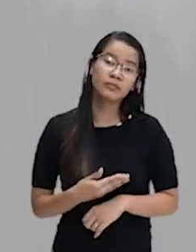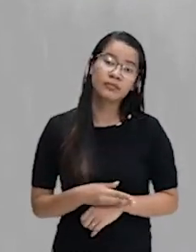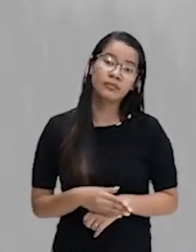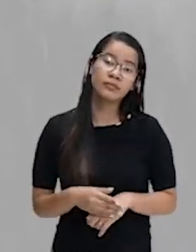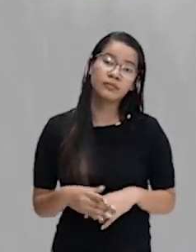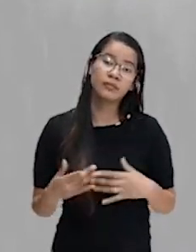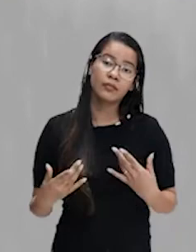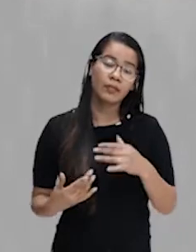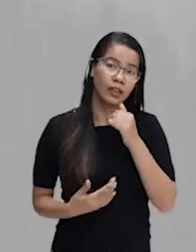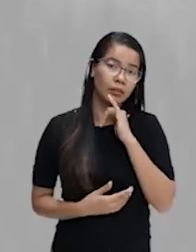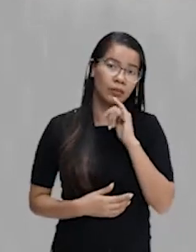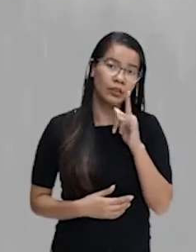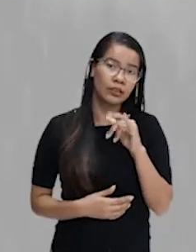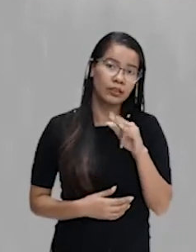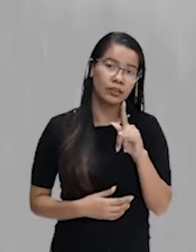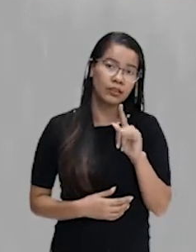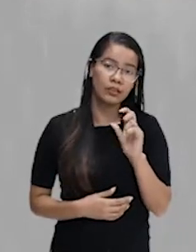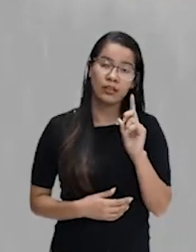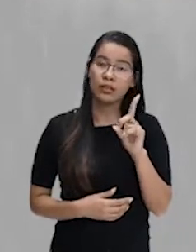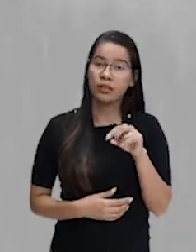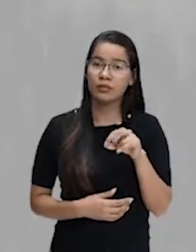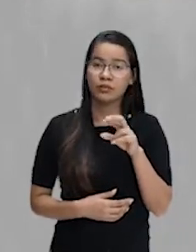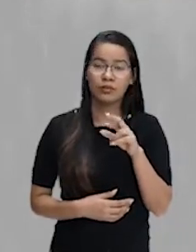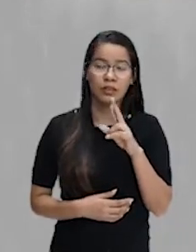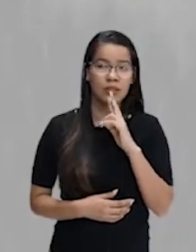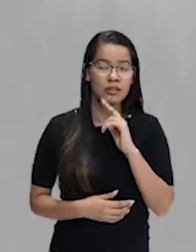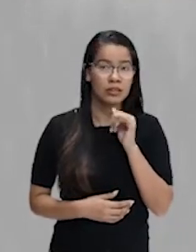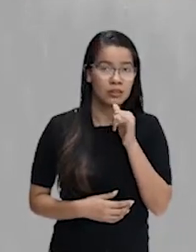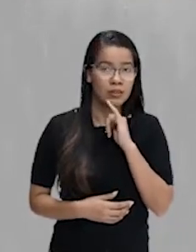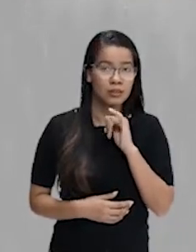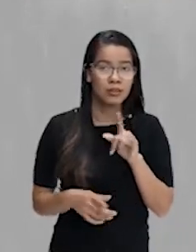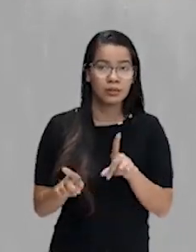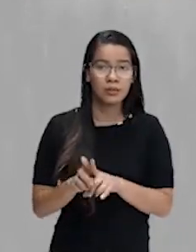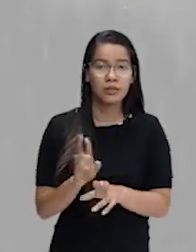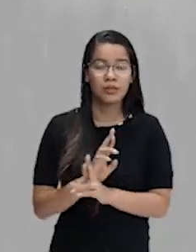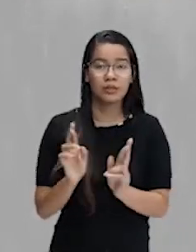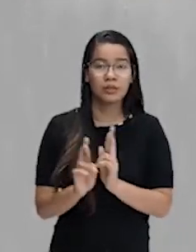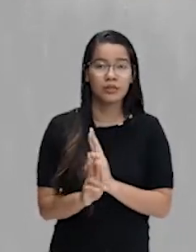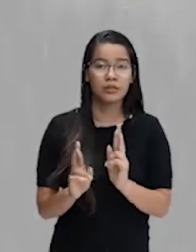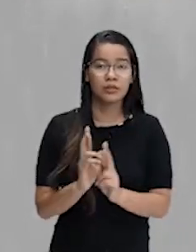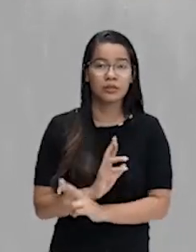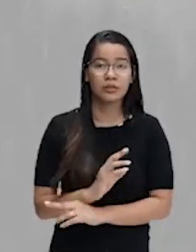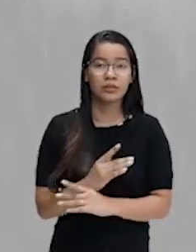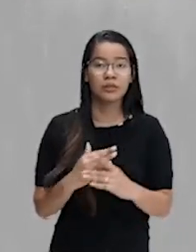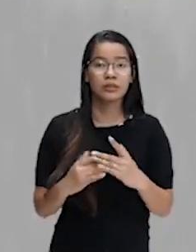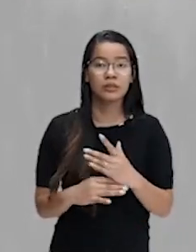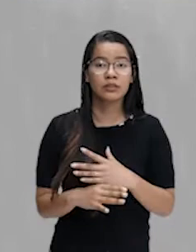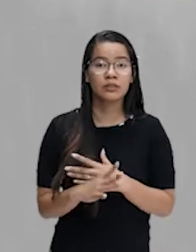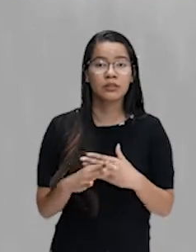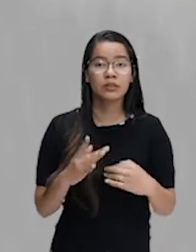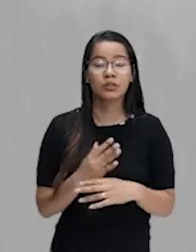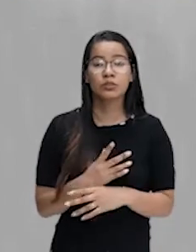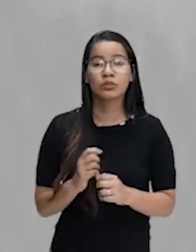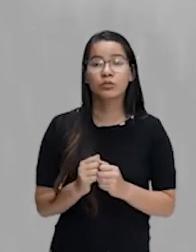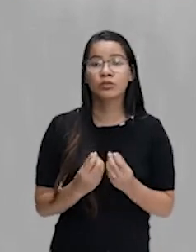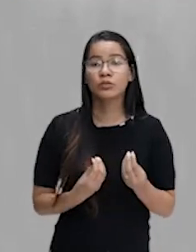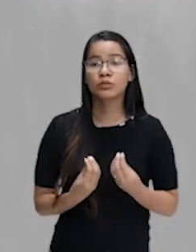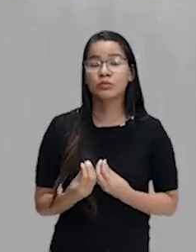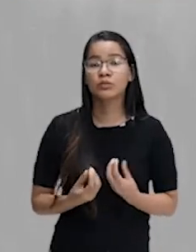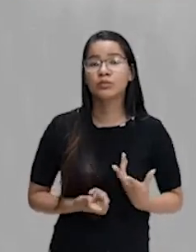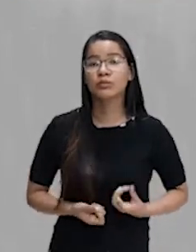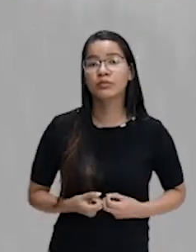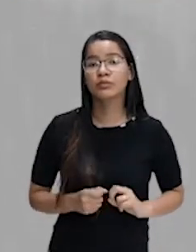Liga Hanseática é um exemplo disso, associação de cidades, como uma forma de se proteger da concorrência de outras